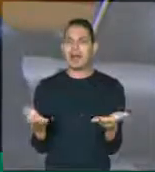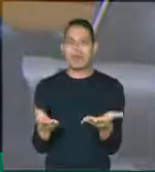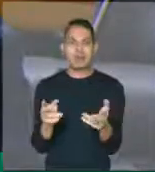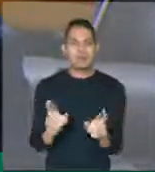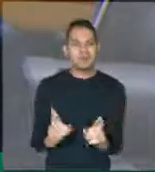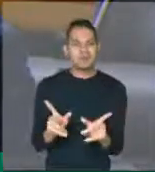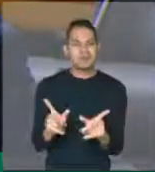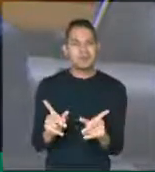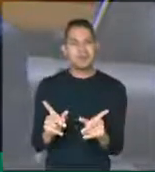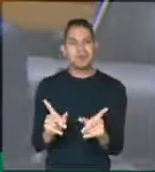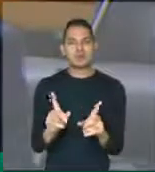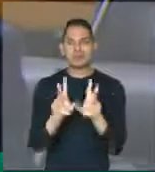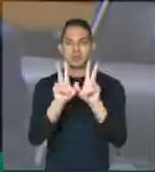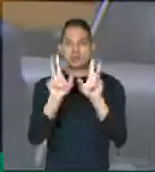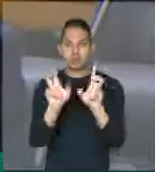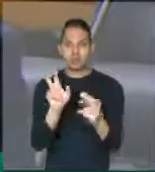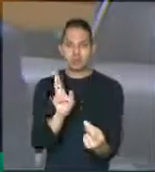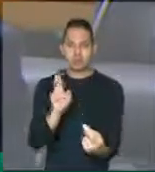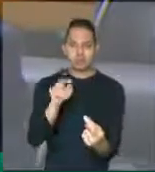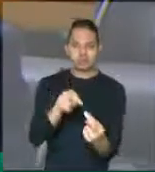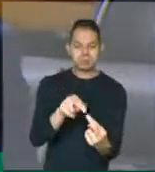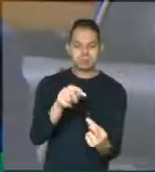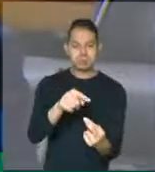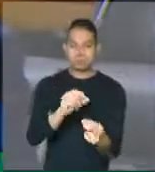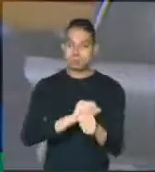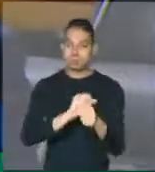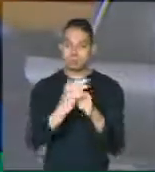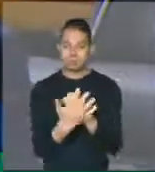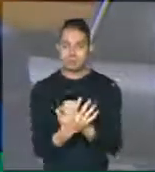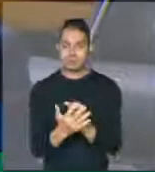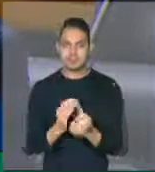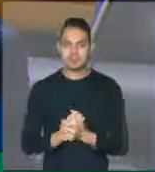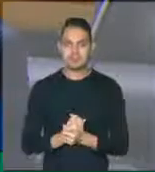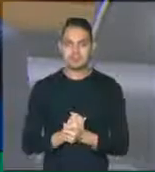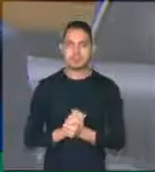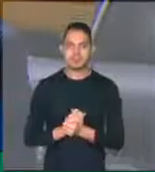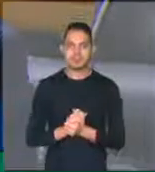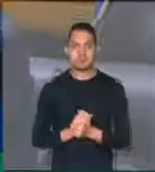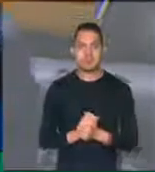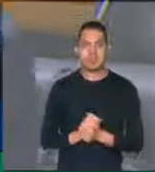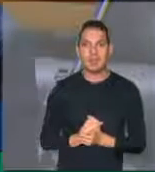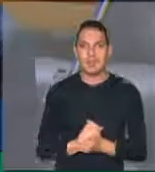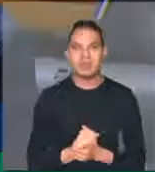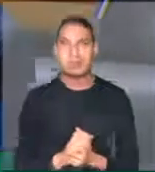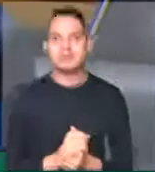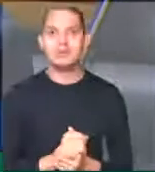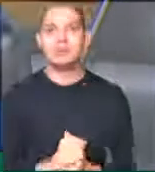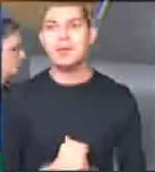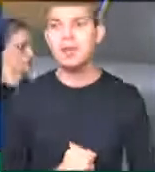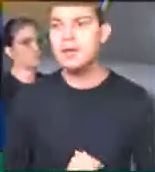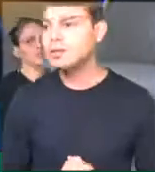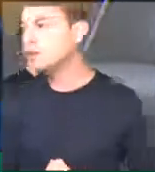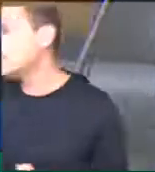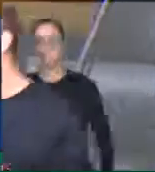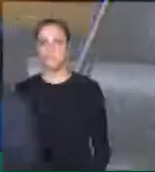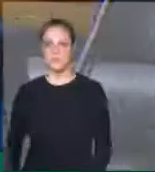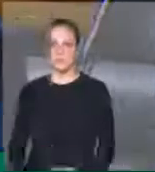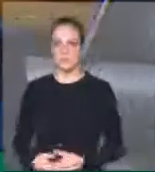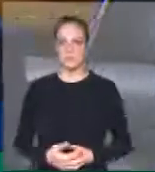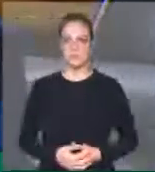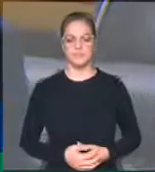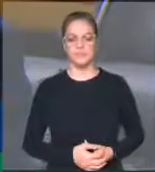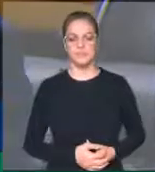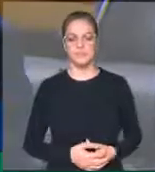para tratar temas correlatos à pandemia. E dessa forma, mesmo que sejam feitas em dois momentos, inclusive no mesmo